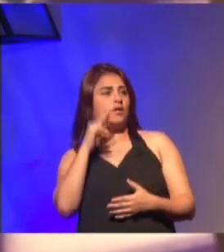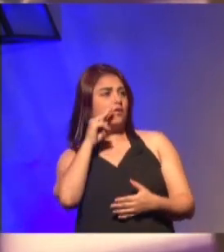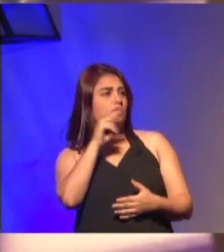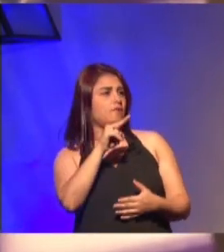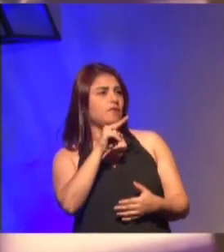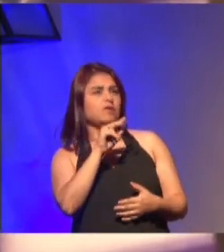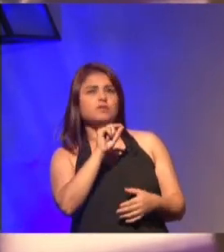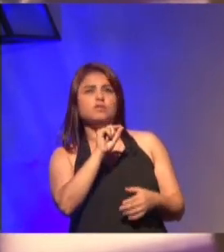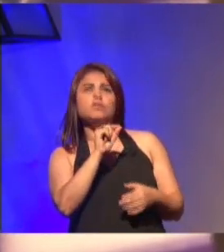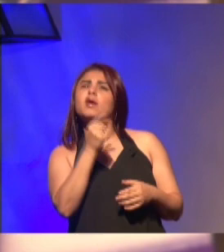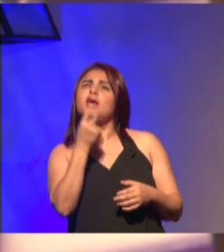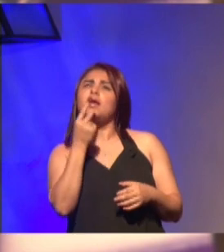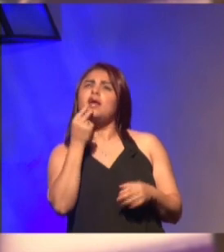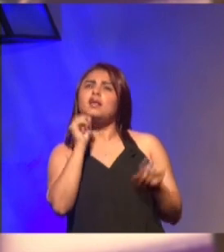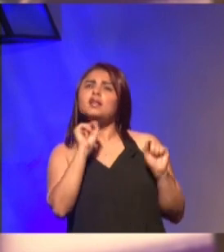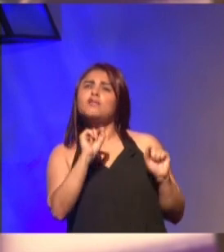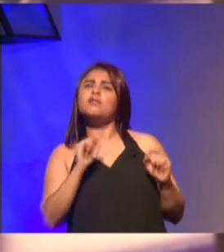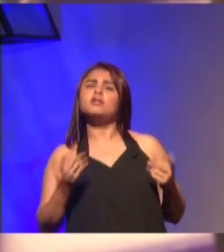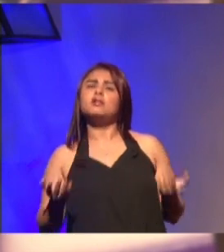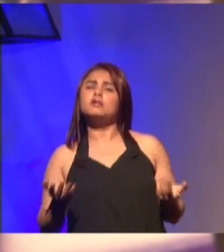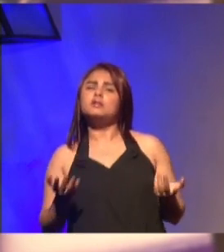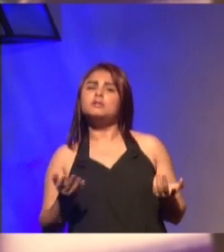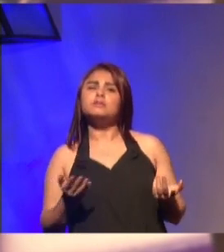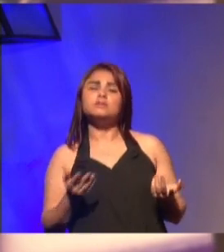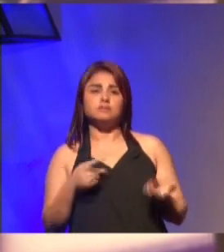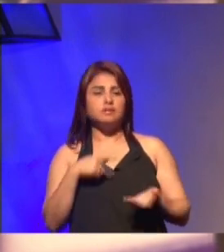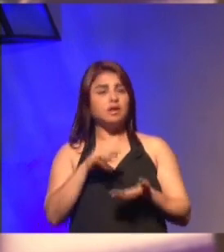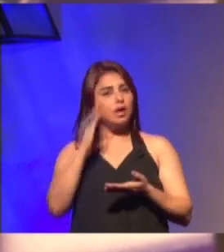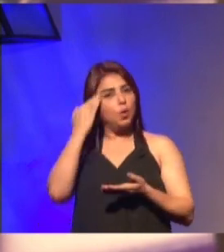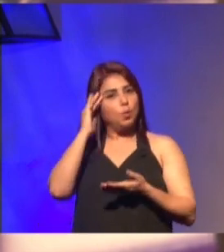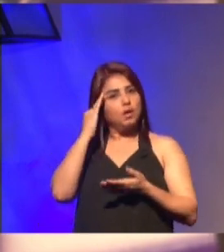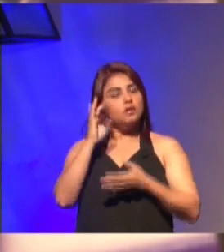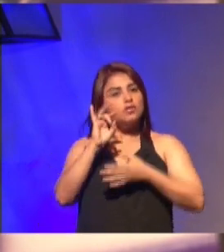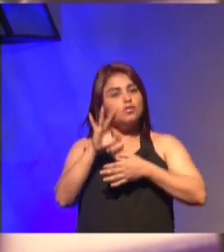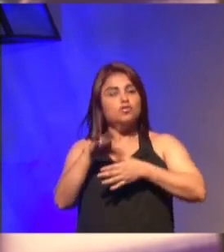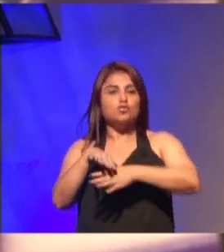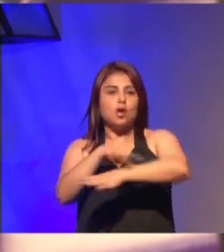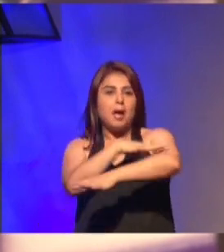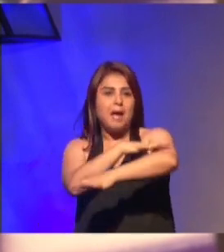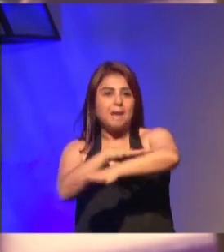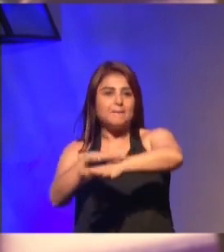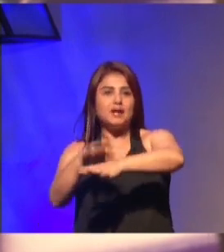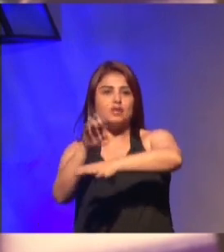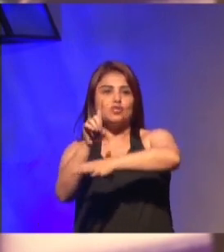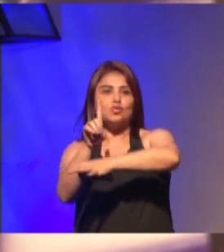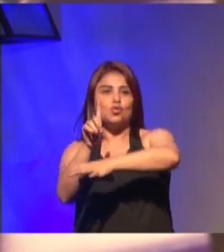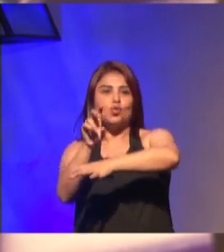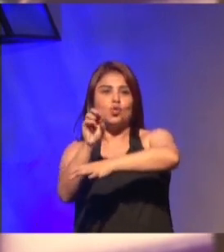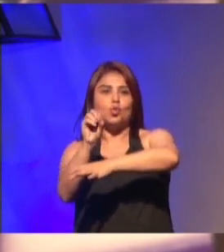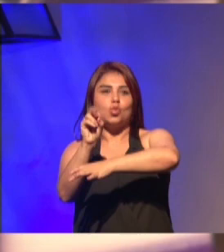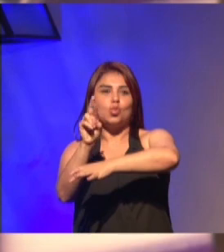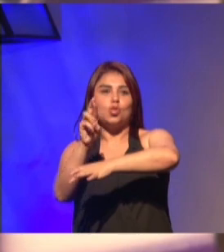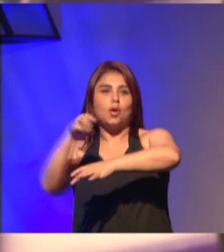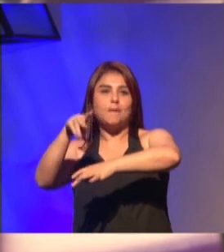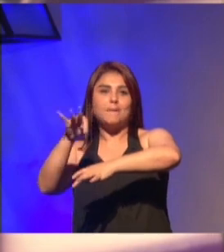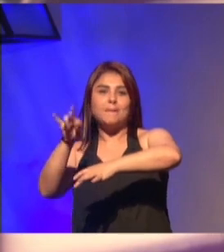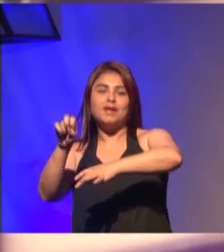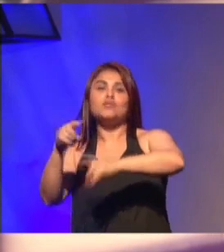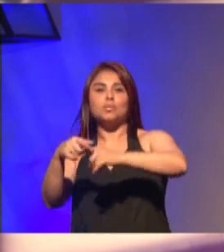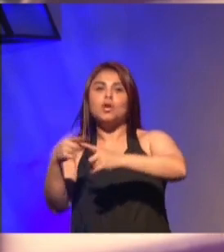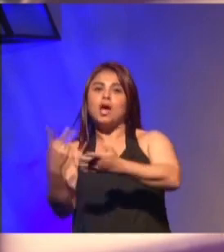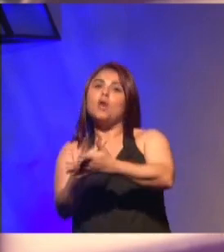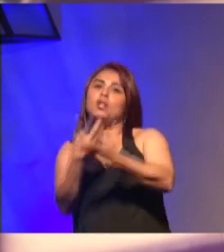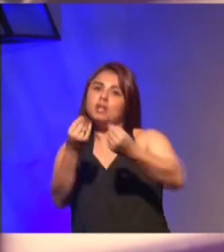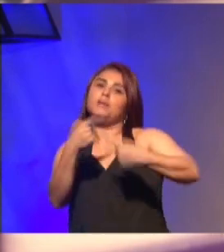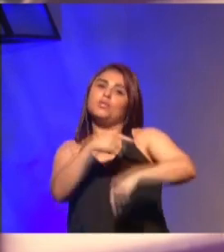eles estão falando? Ou eu entendi só a parte do braço dormente, que acontece muito comigo,